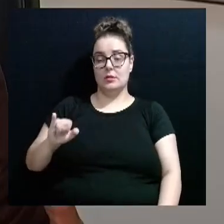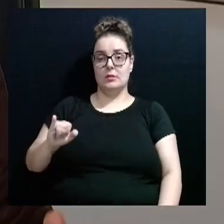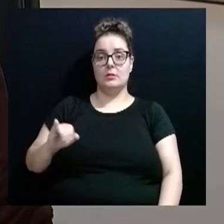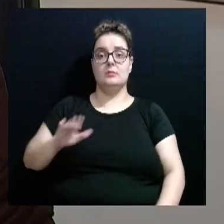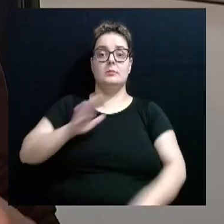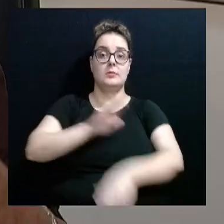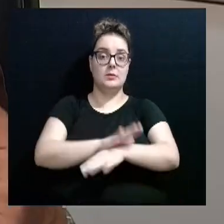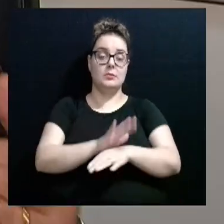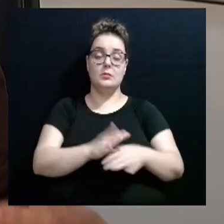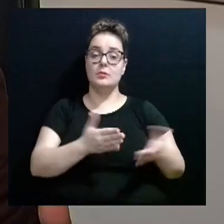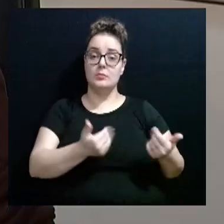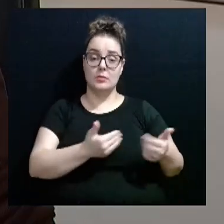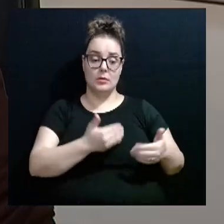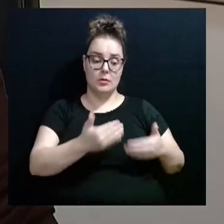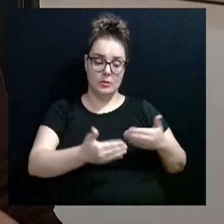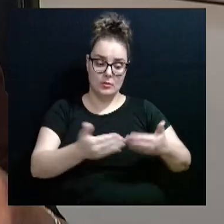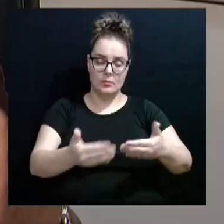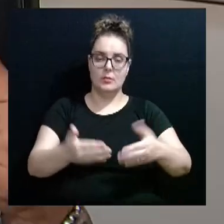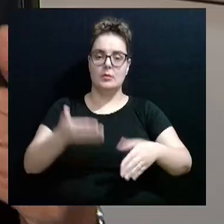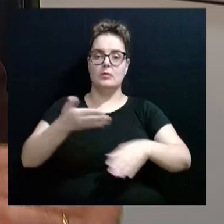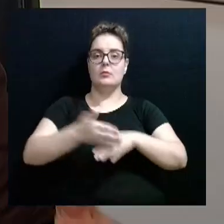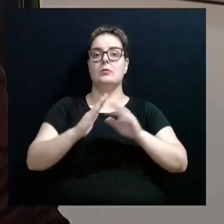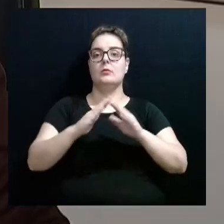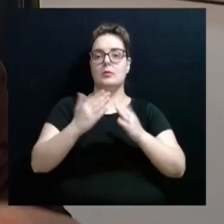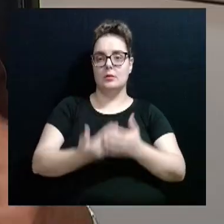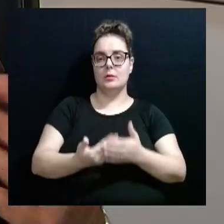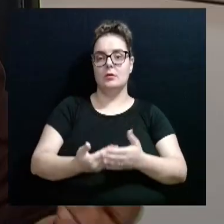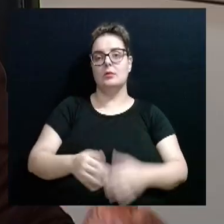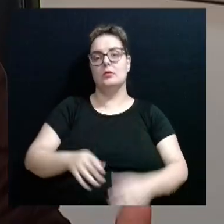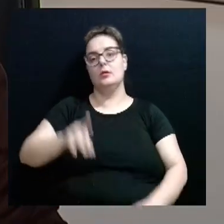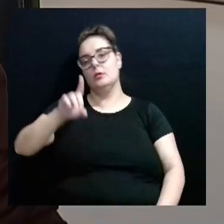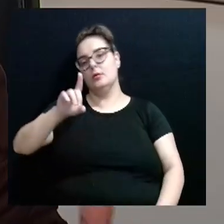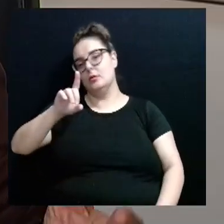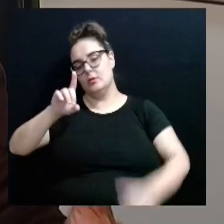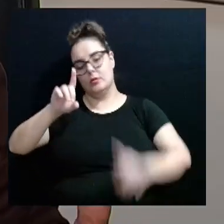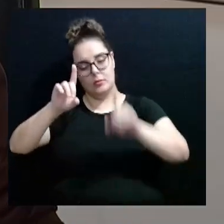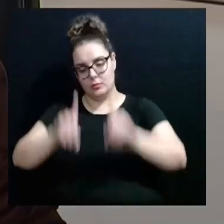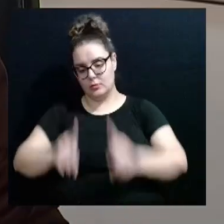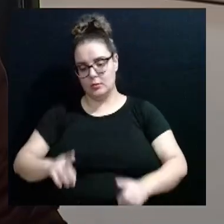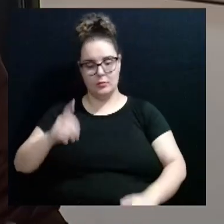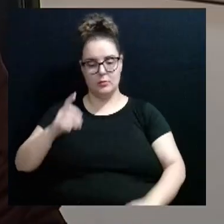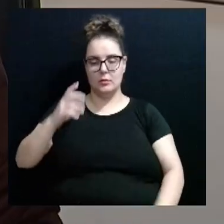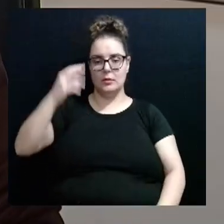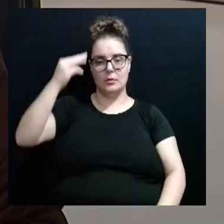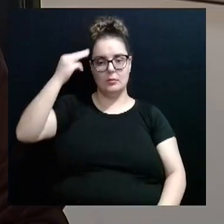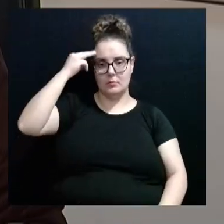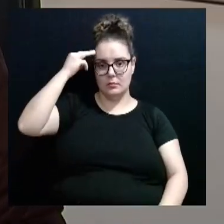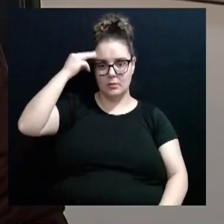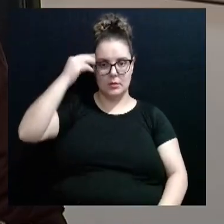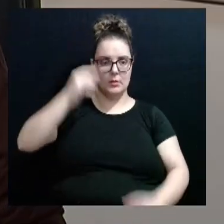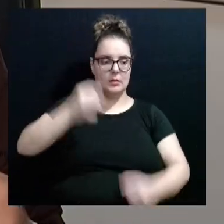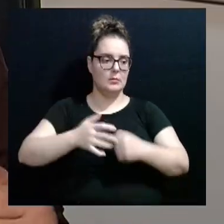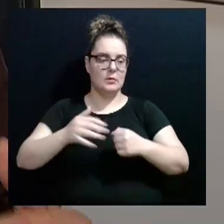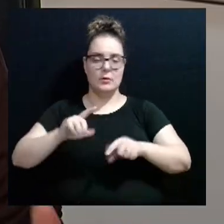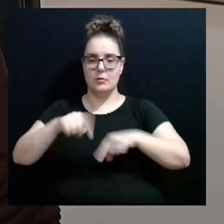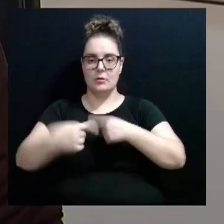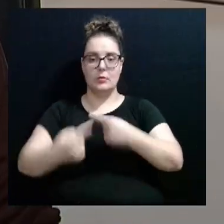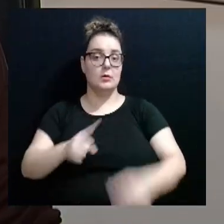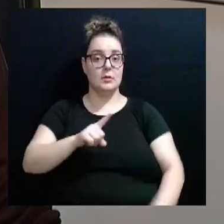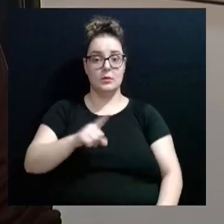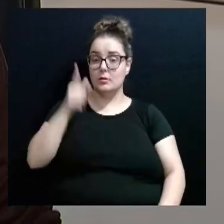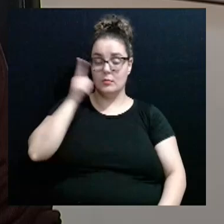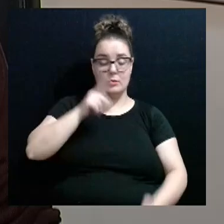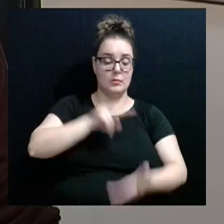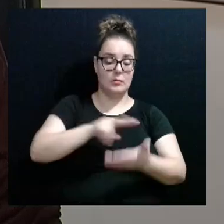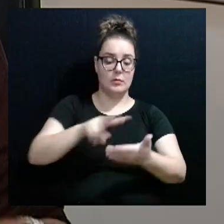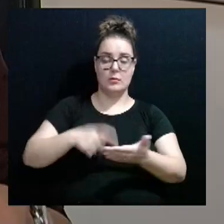pela escola com deficiências mentais, síndrome de Down e outras deficiências e não foram alfabetizados. E para ajudar na inserção do